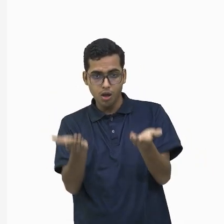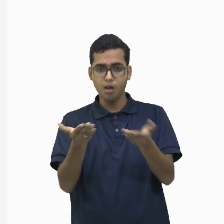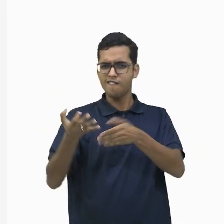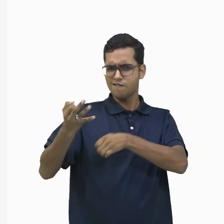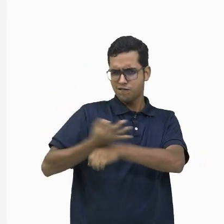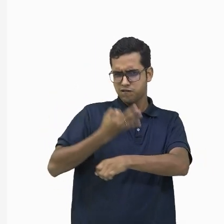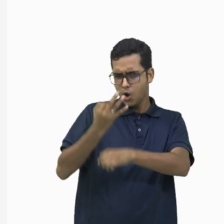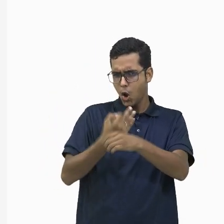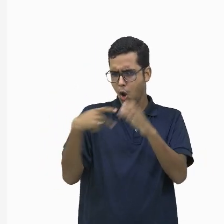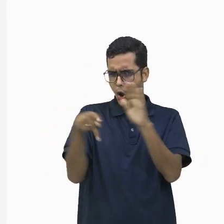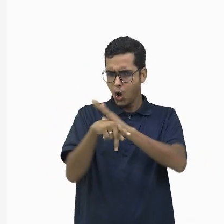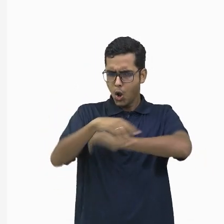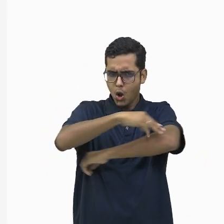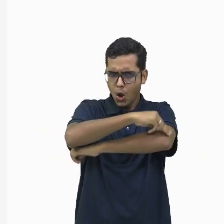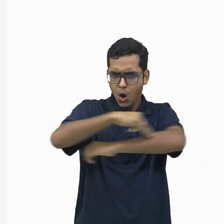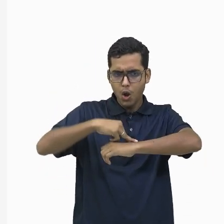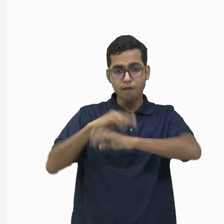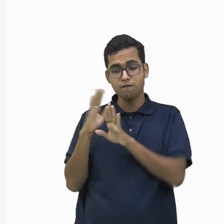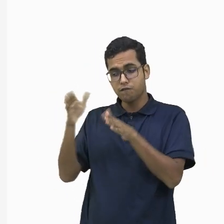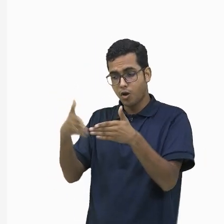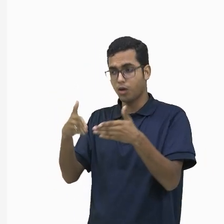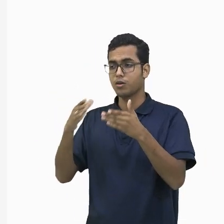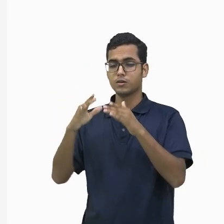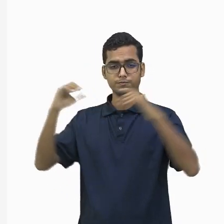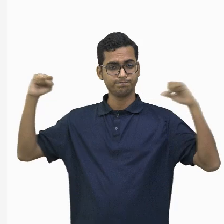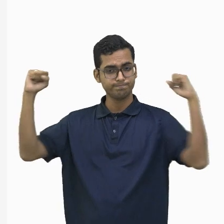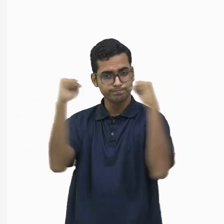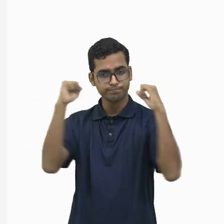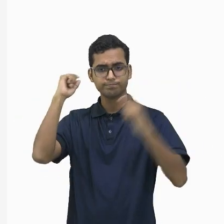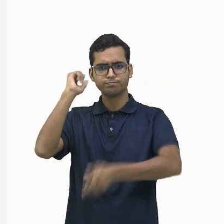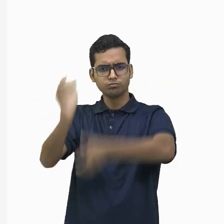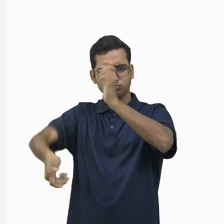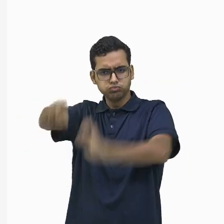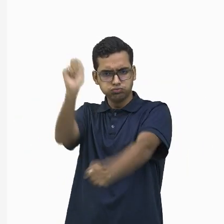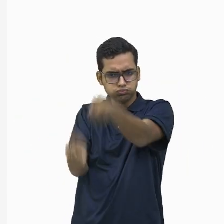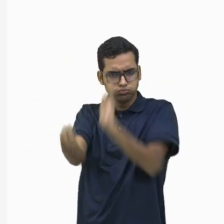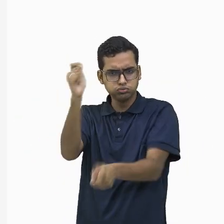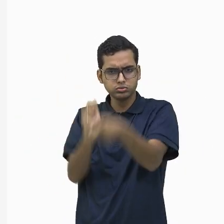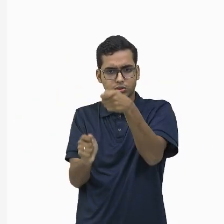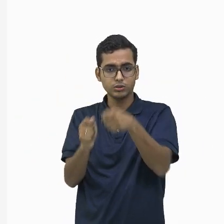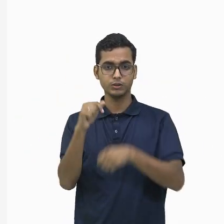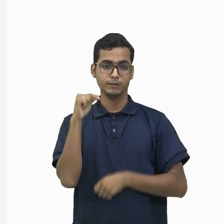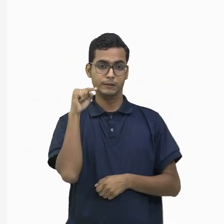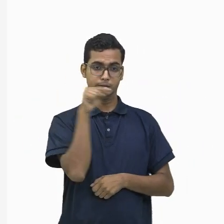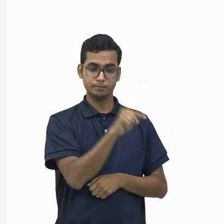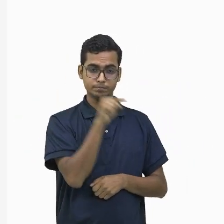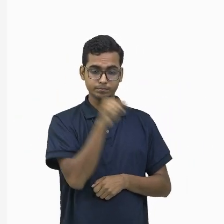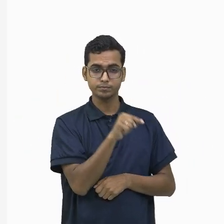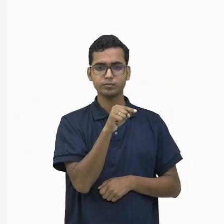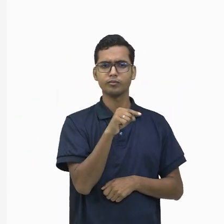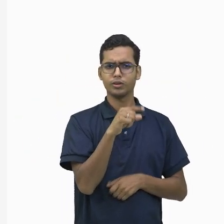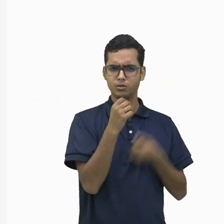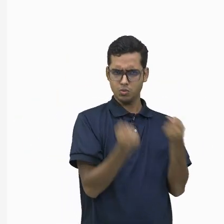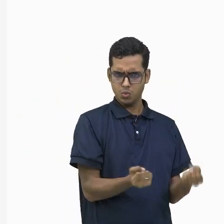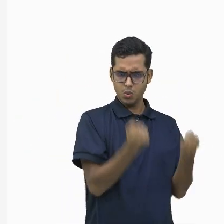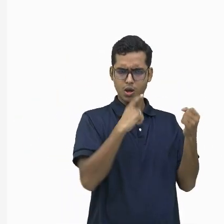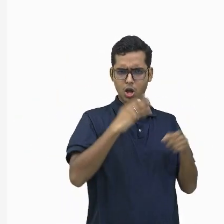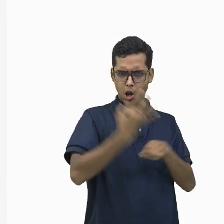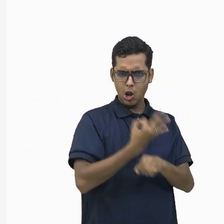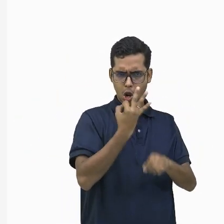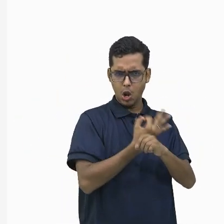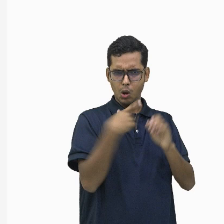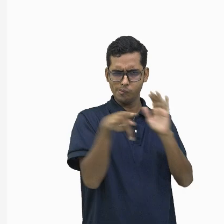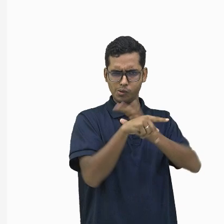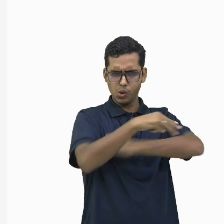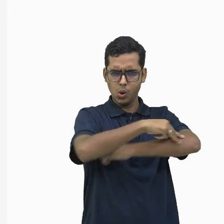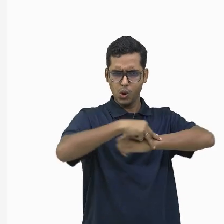resistência muscular, vai para o lado da ginástica funcional. Não que na musculação não tenha essa questão da resistência muscular, tem,